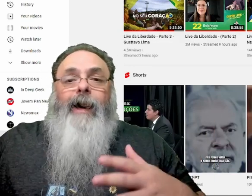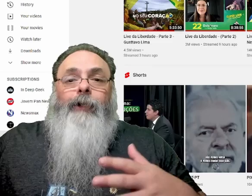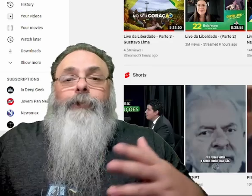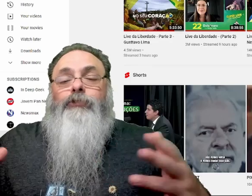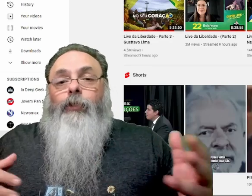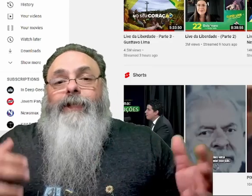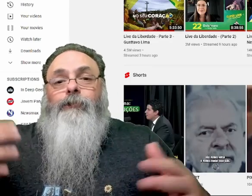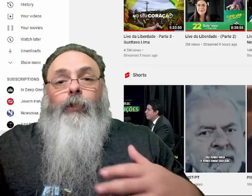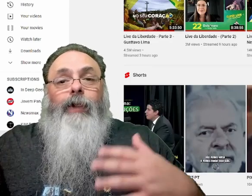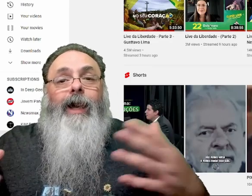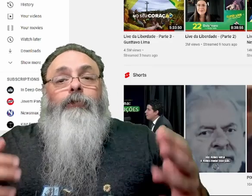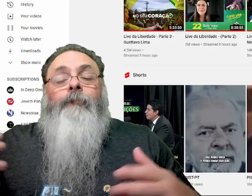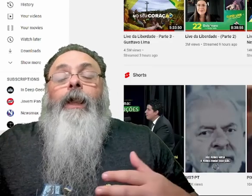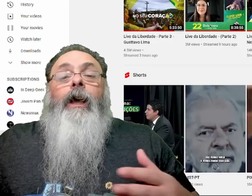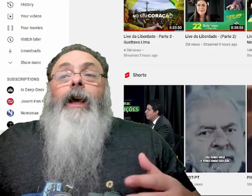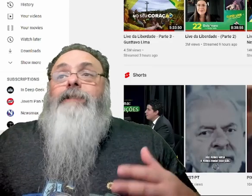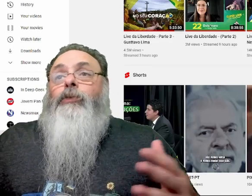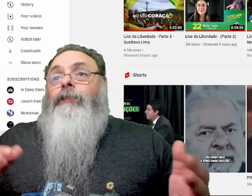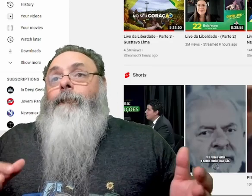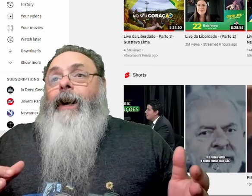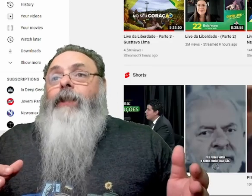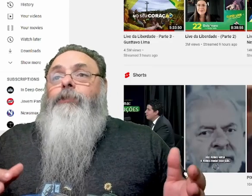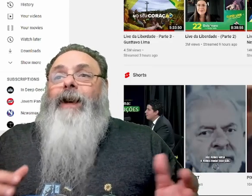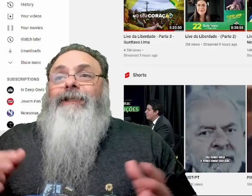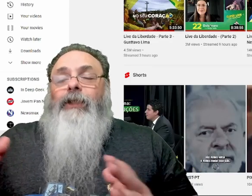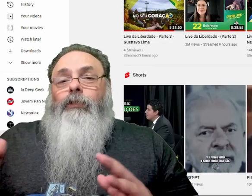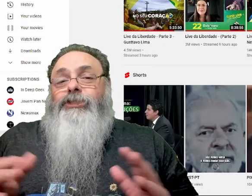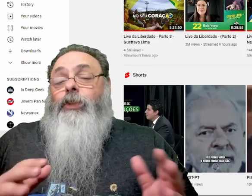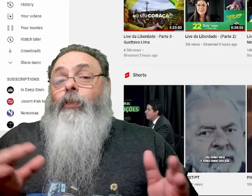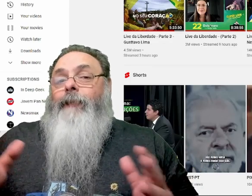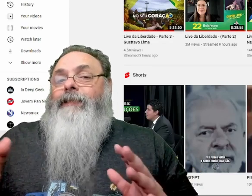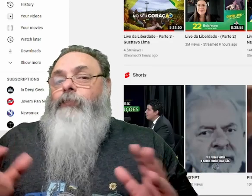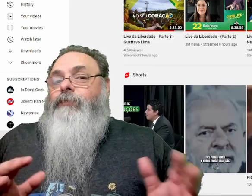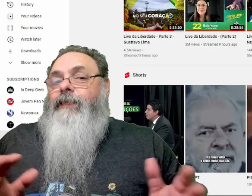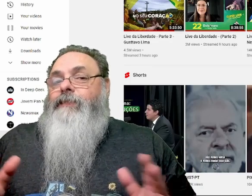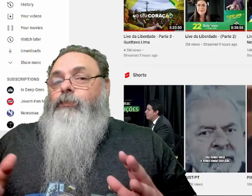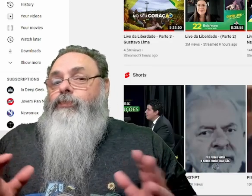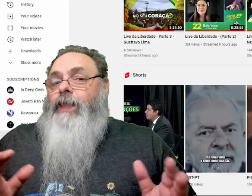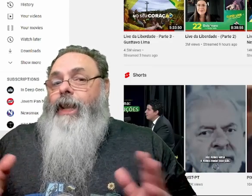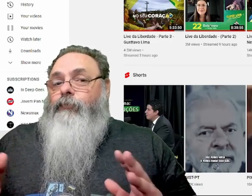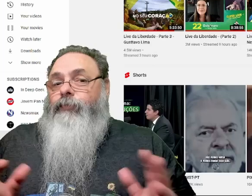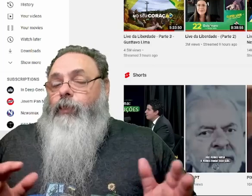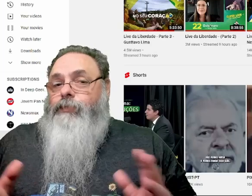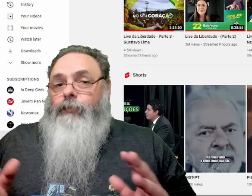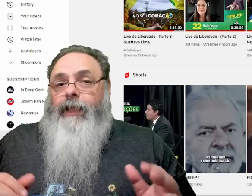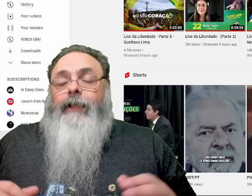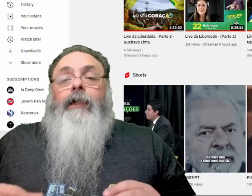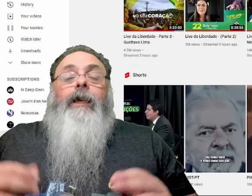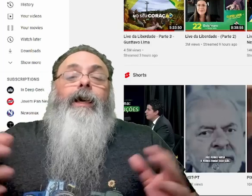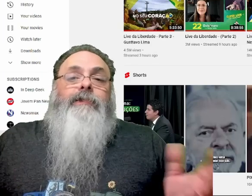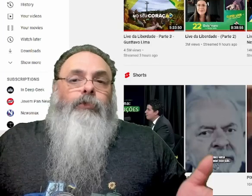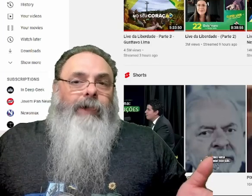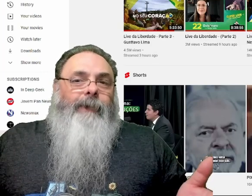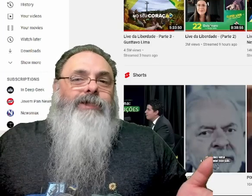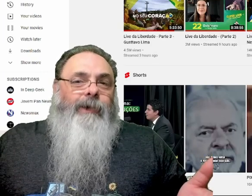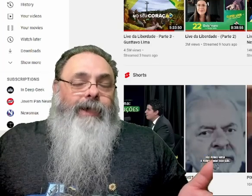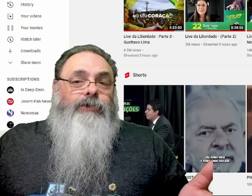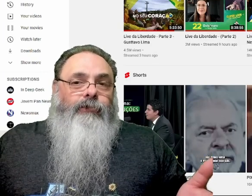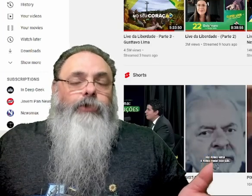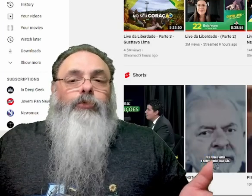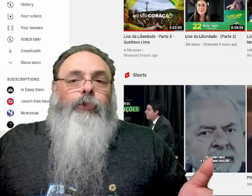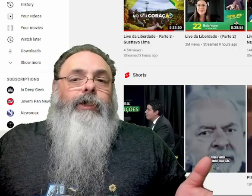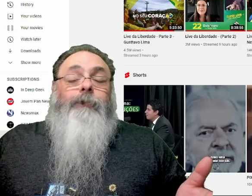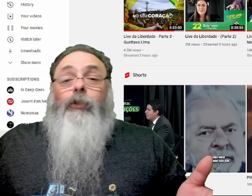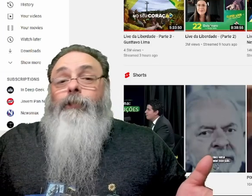Neymar o pessoal mais empolgado a segunda parte bateu chegou a bater uns 300k no finalzinho dela a segunda parte